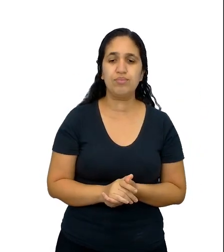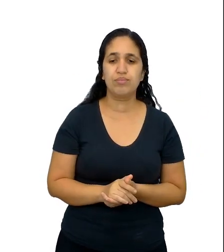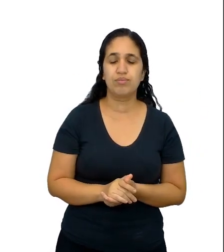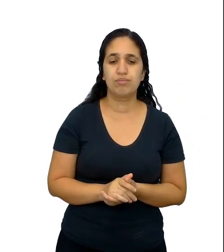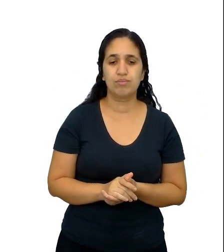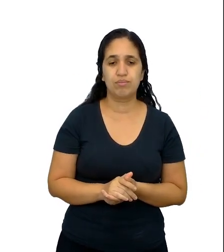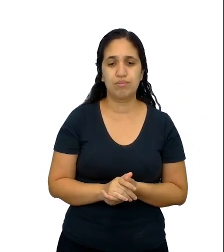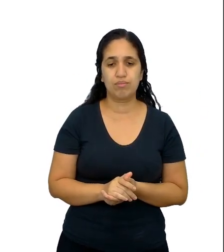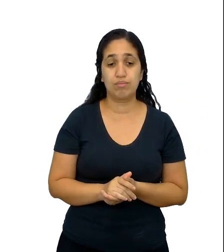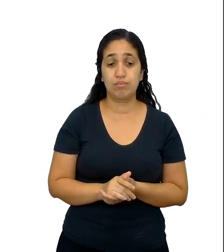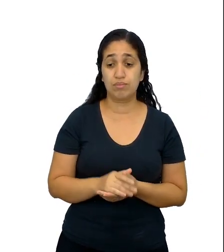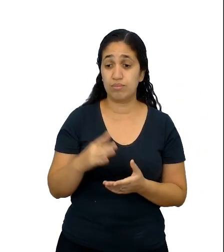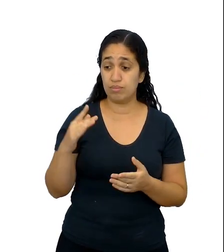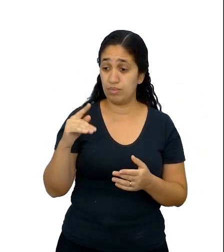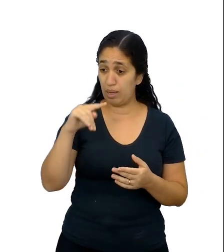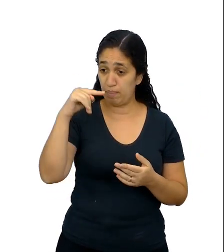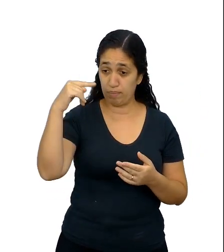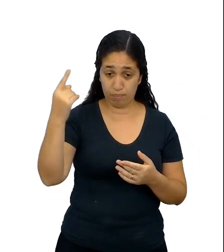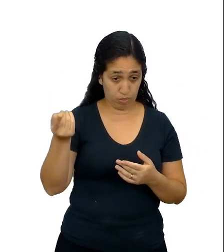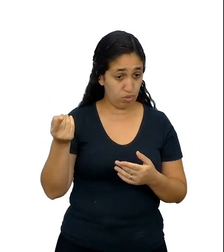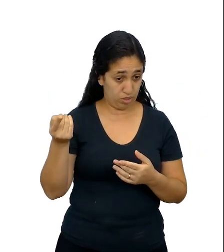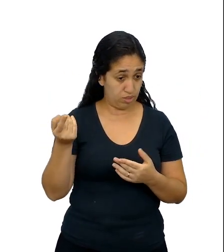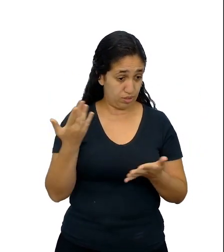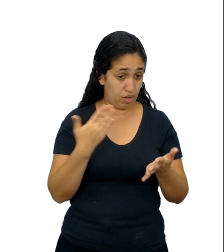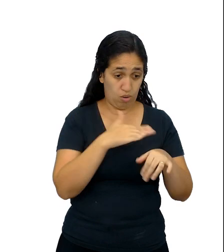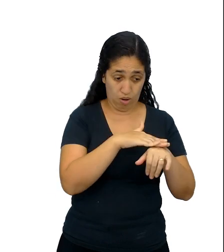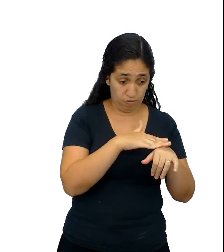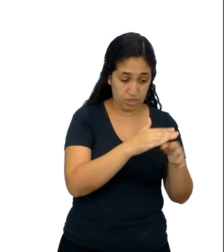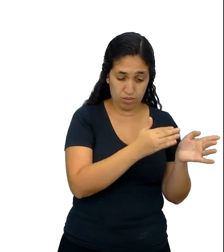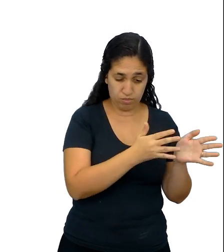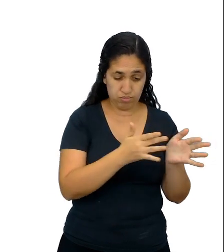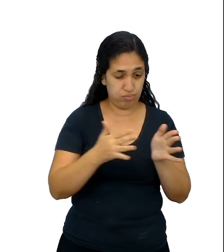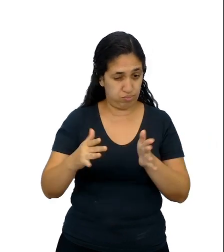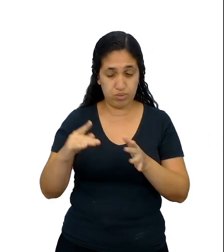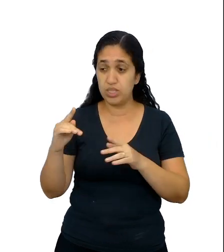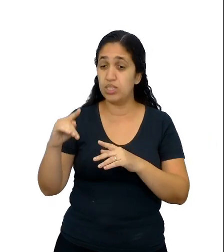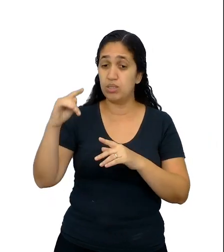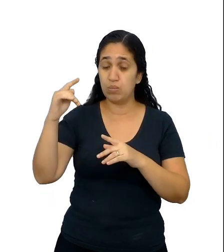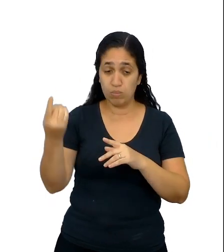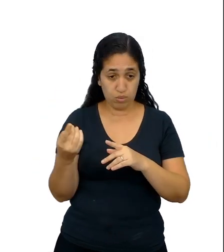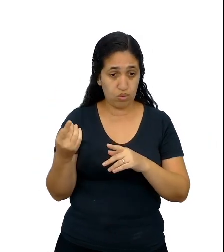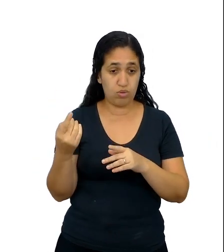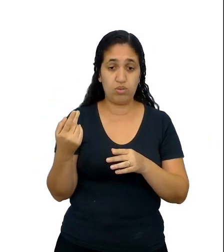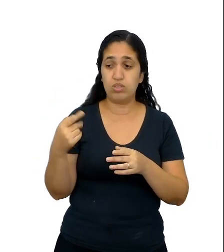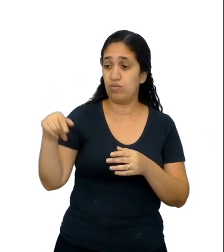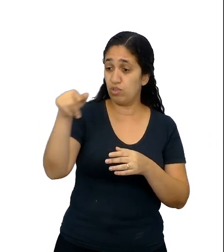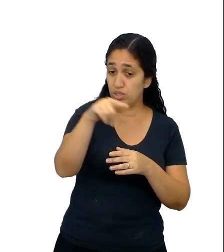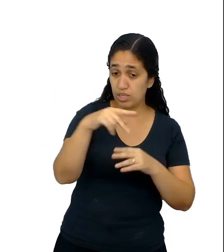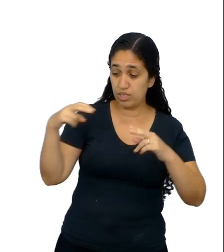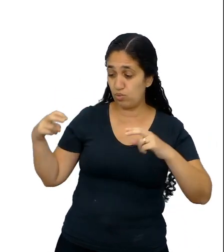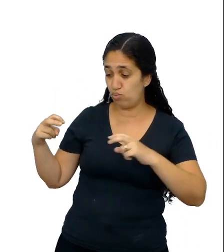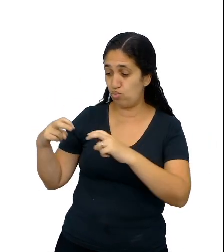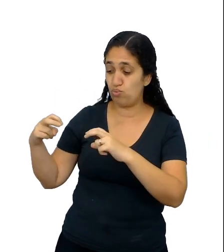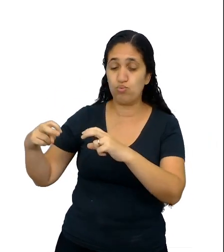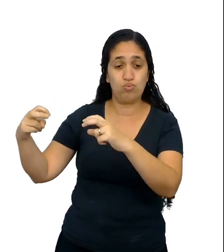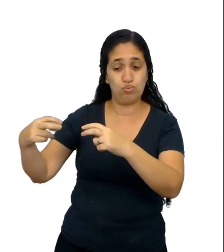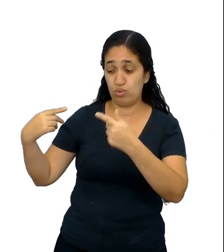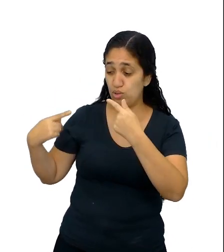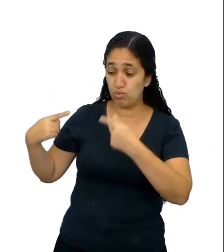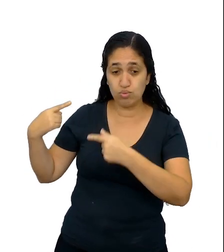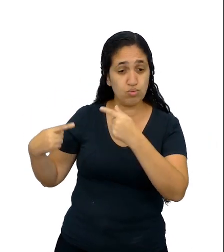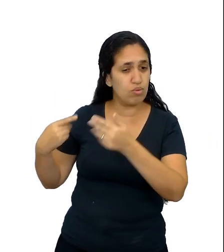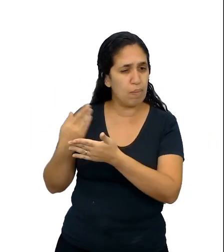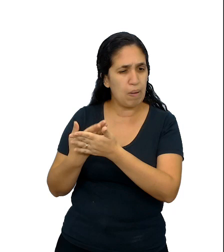esgotados aqui. Após a nossa conversa aqui, né, após essa conversa, se debrucem em cima com os vossos pares e continuem,